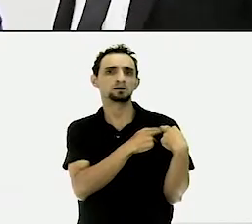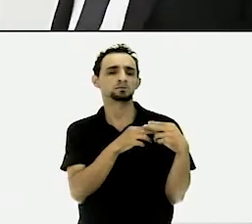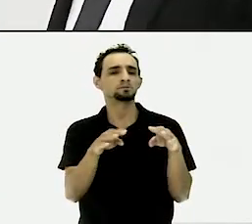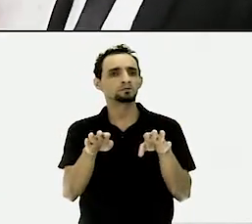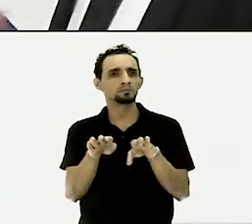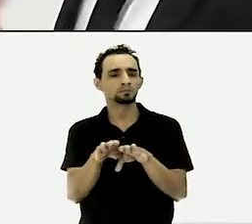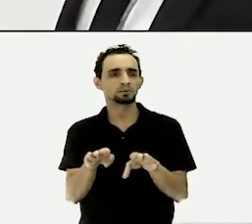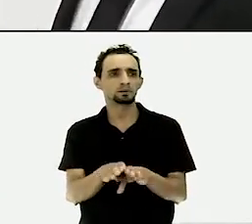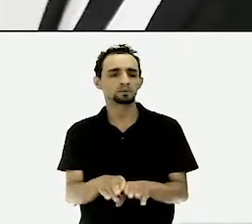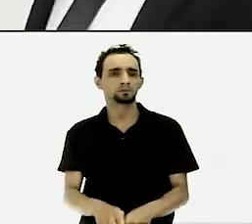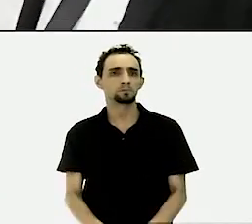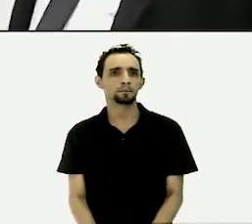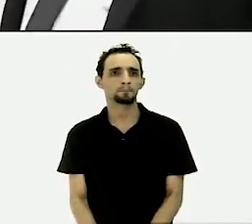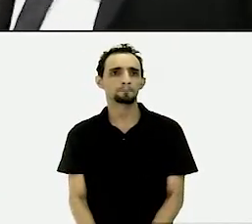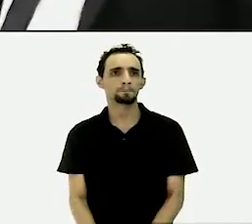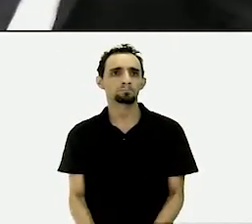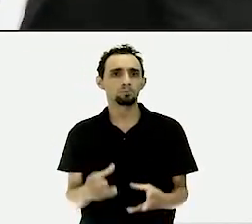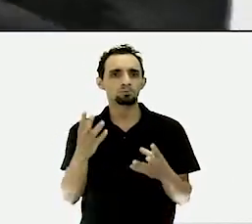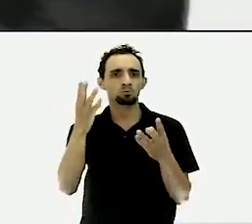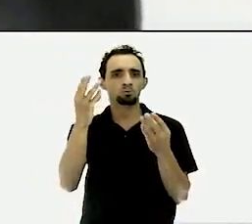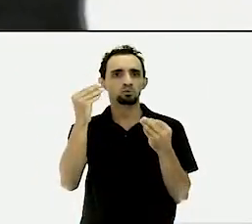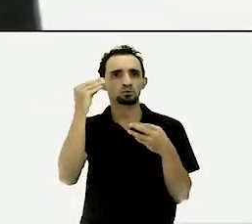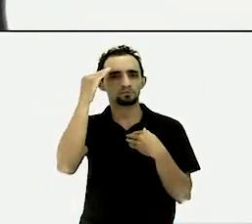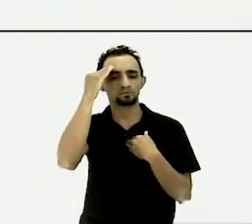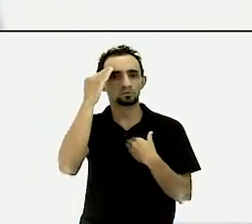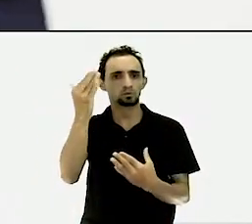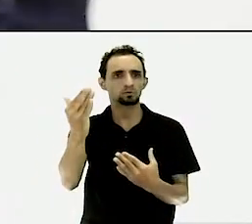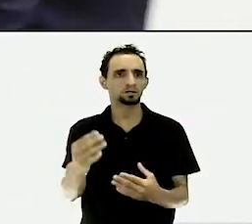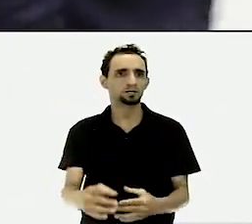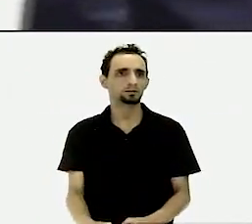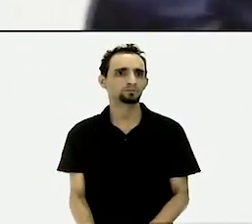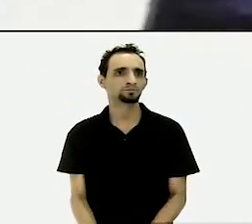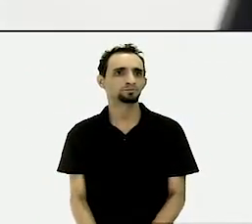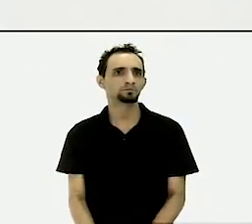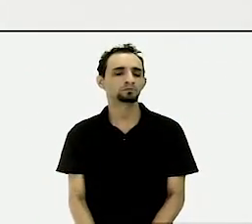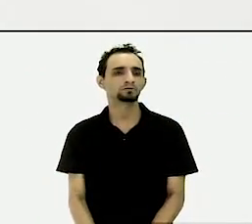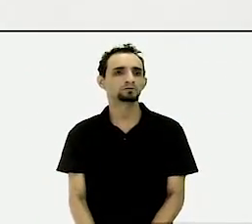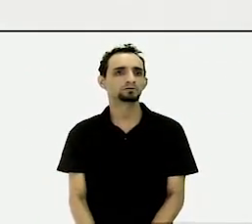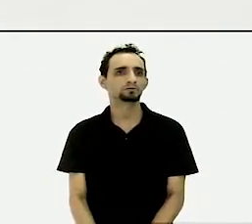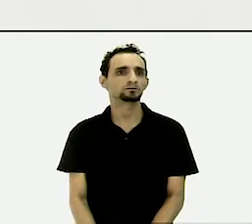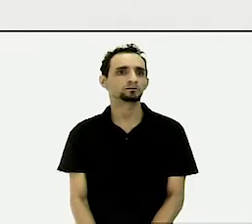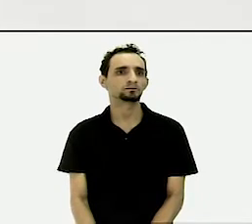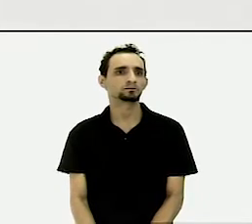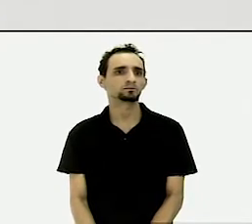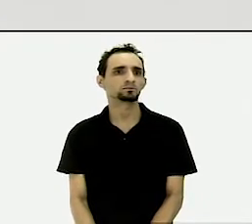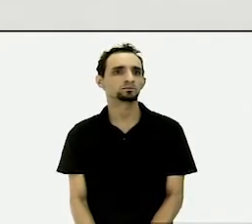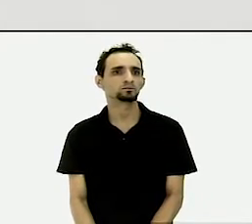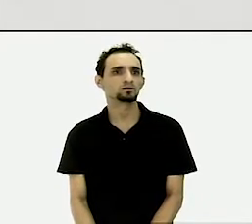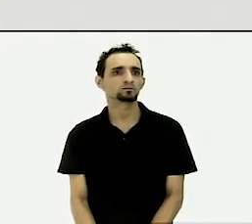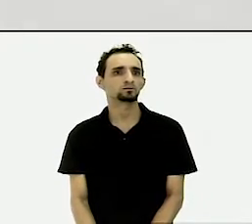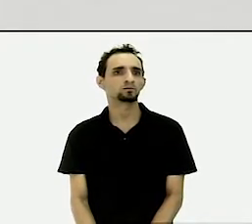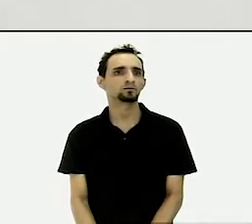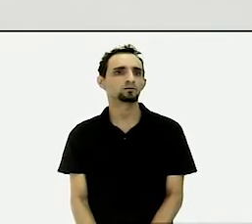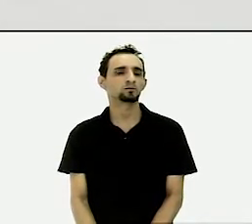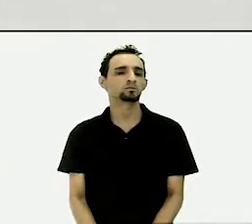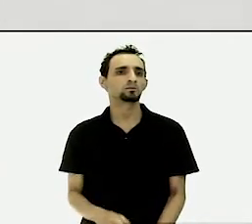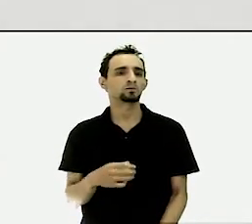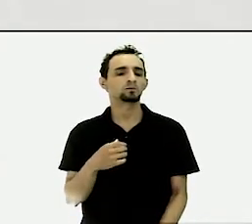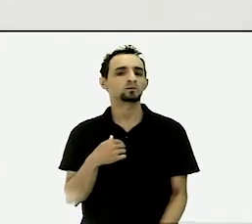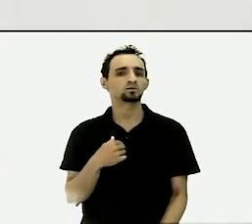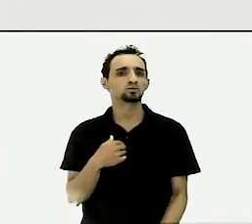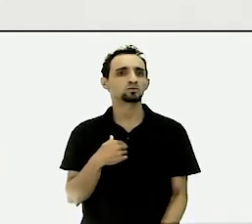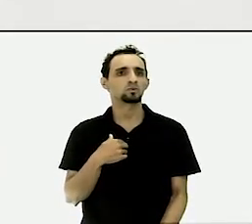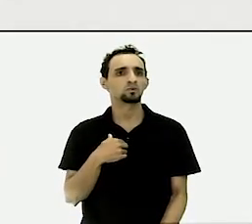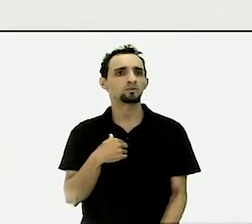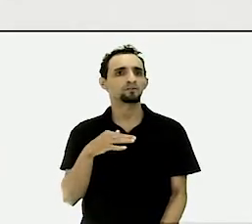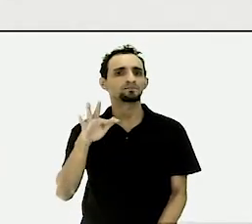namoradas, etc, etc. Obrigado. Rosa, parabéns pelo assunto, também sou favorável ao requerimento e... Eu acho